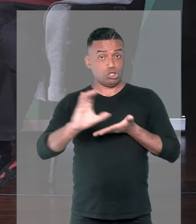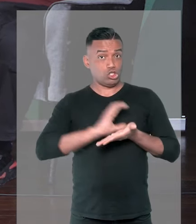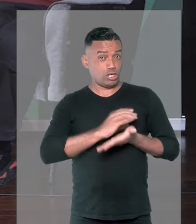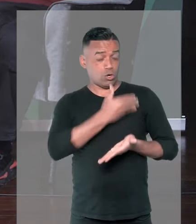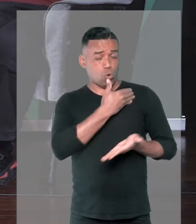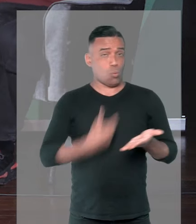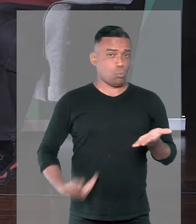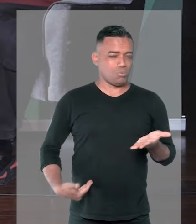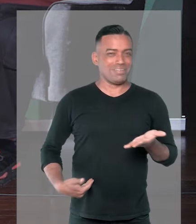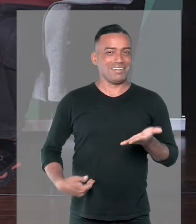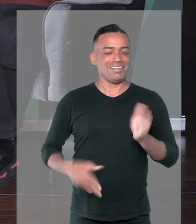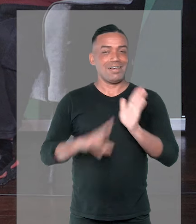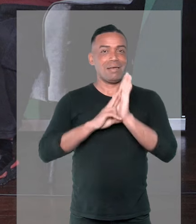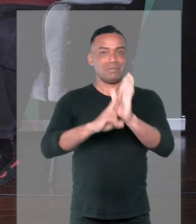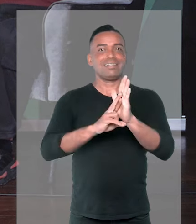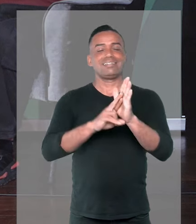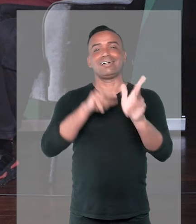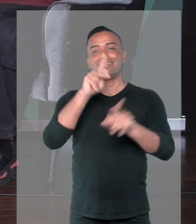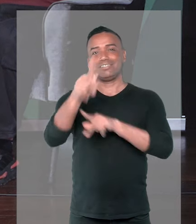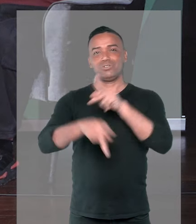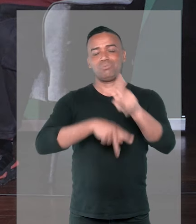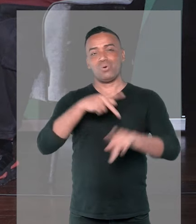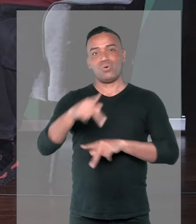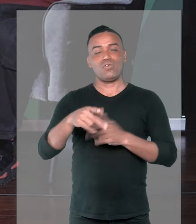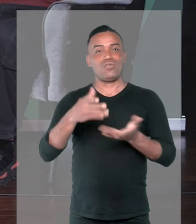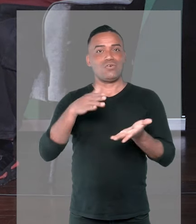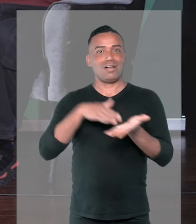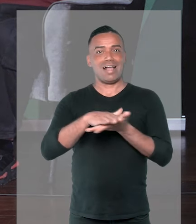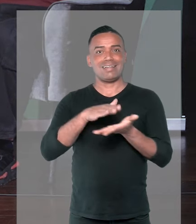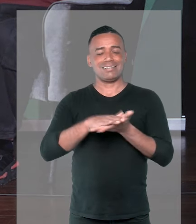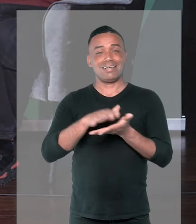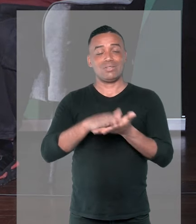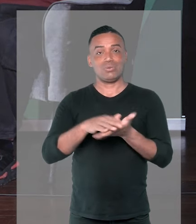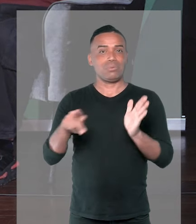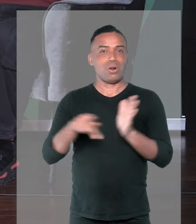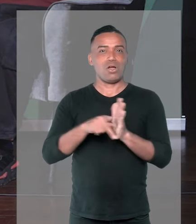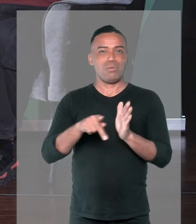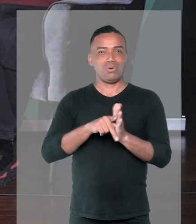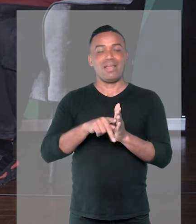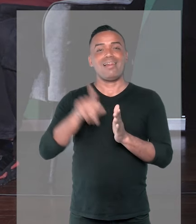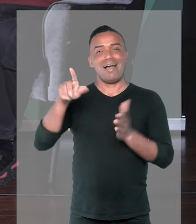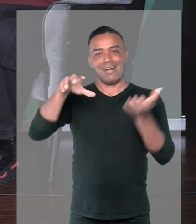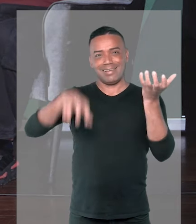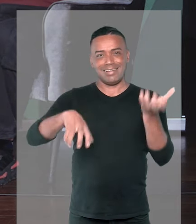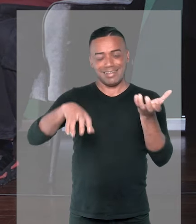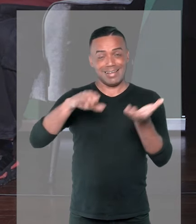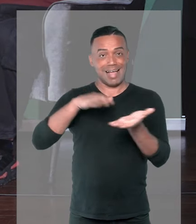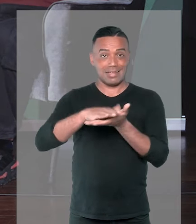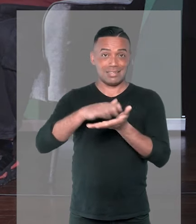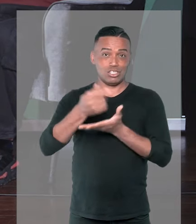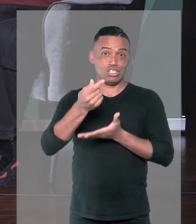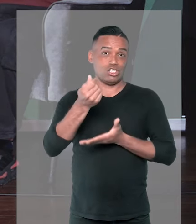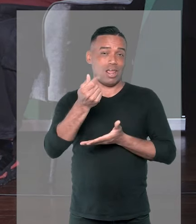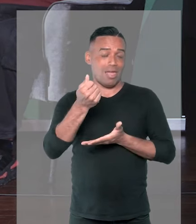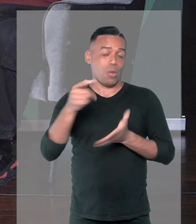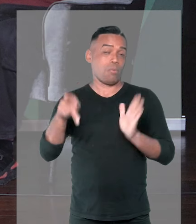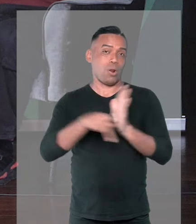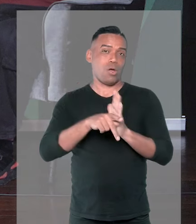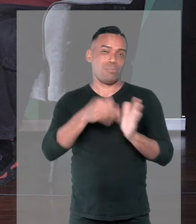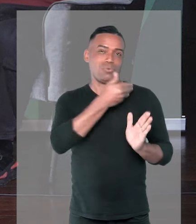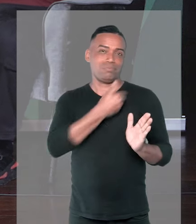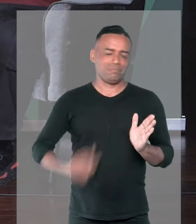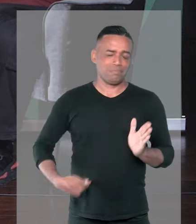como os representantes do povo estão fazendo aí com verba do do do fundo parlamentar eleitoral né Eh ninguém tem nada a ver com